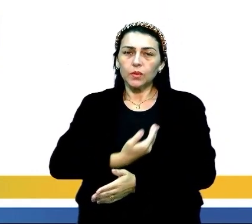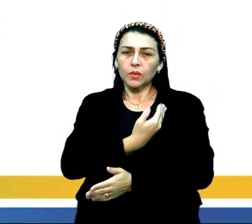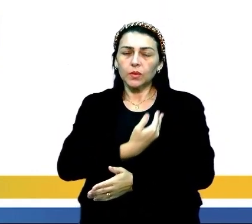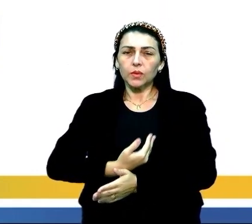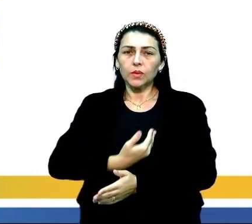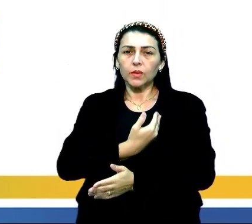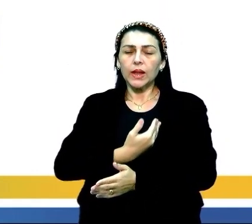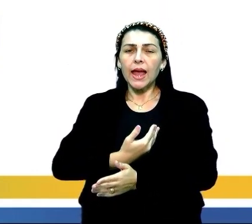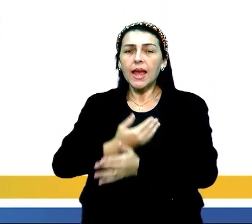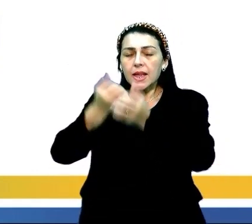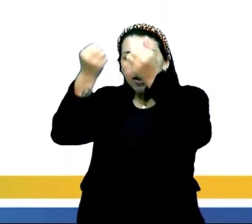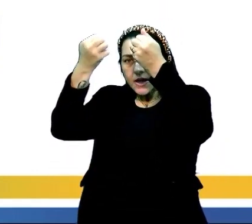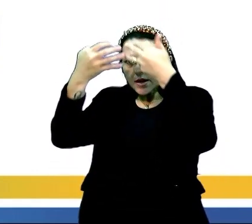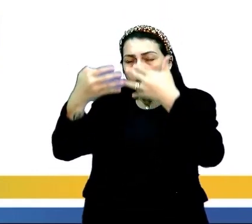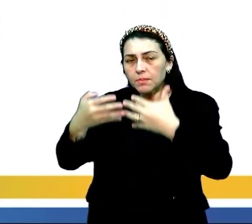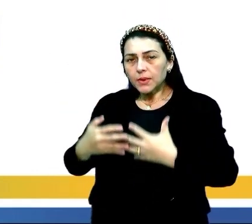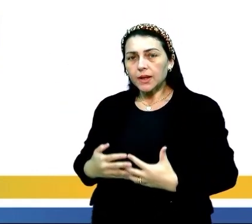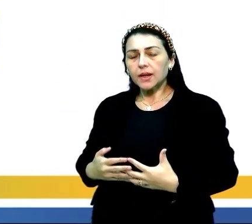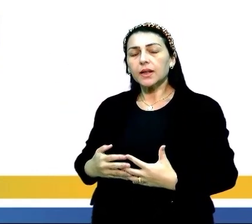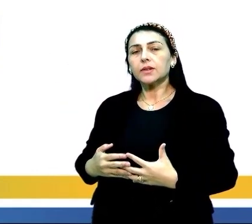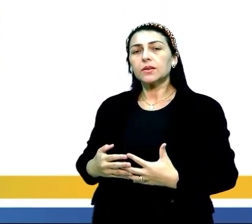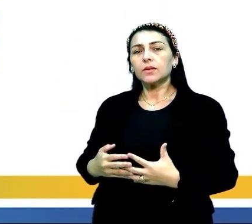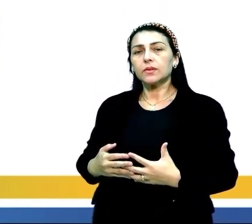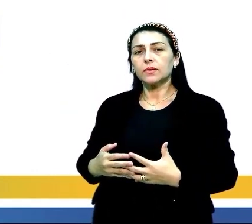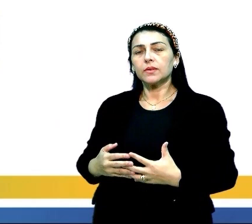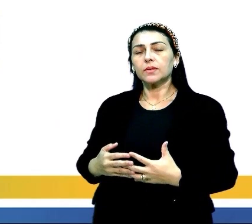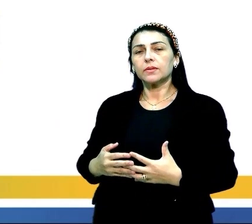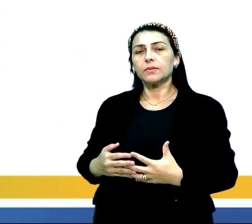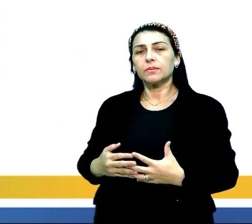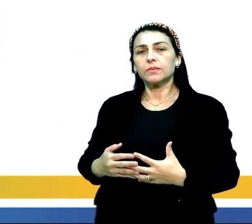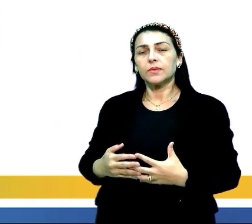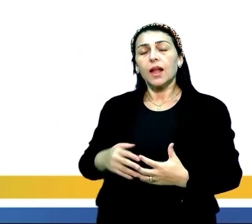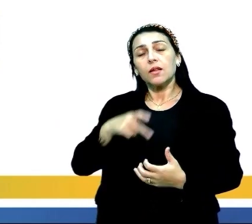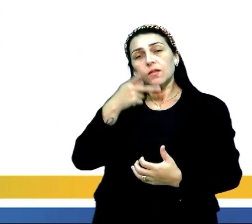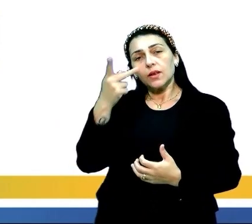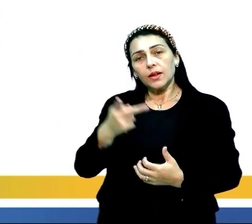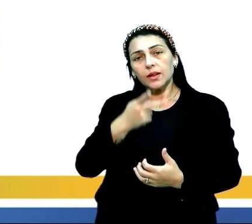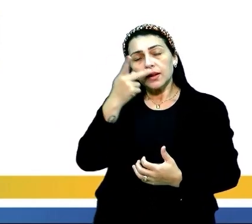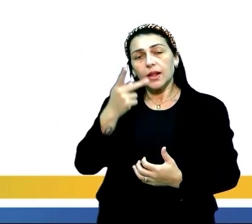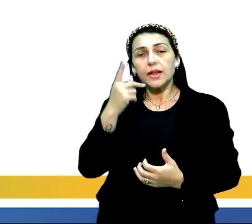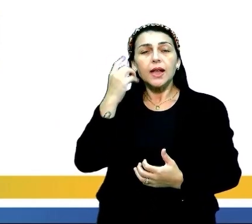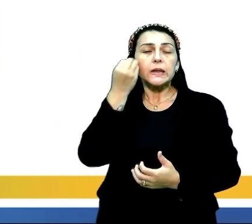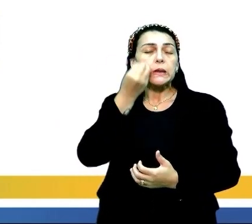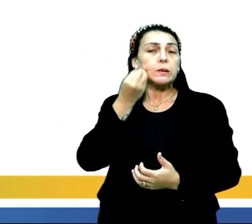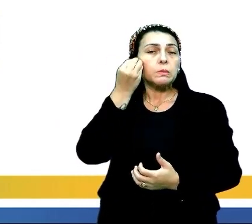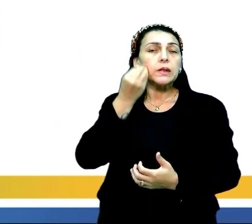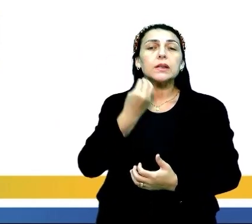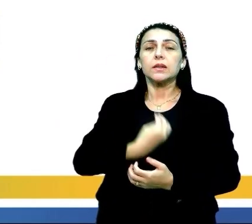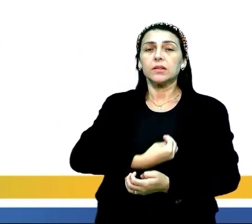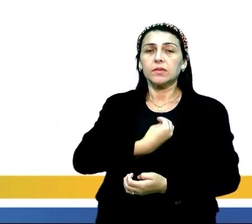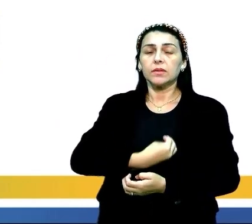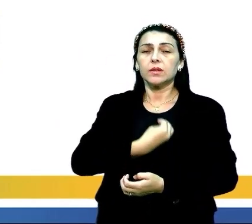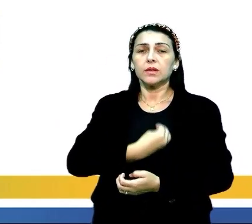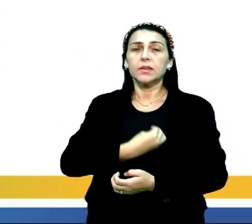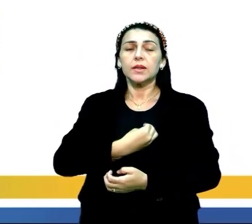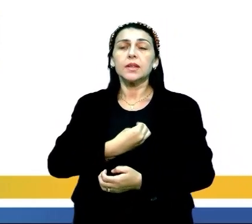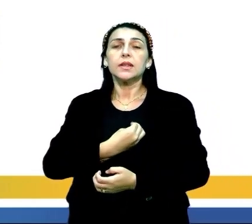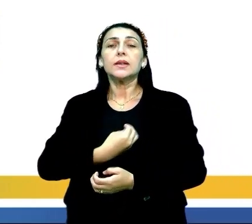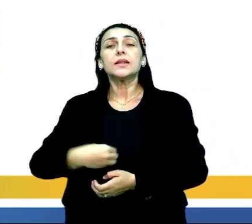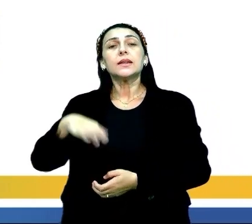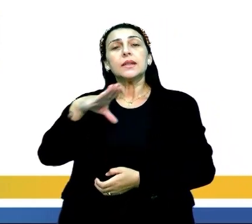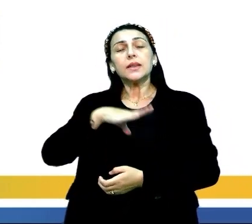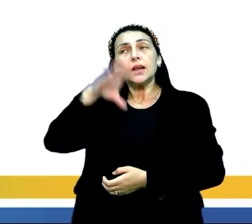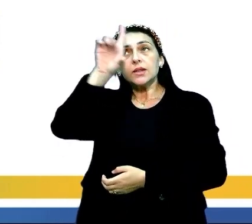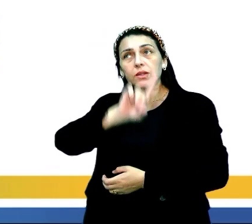Confissões, porque ele escreveu 2 livros de grande importância. Confissões, onde ele vai falar sobre a experiência de vida dele, e Cidade de